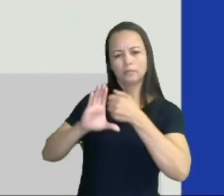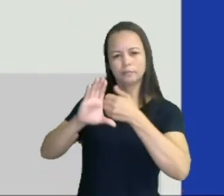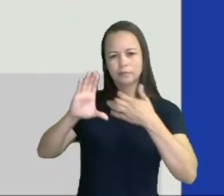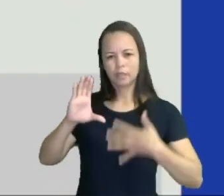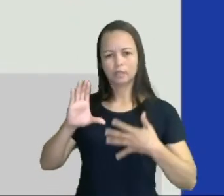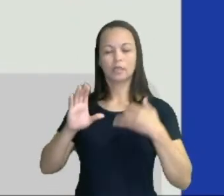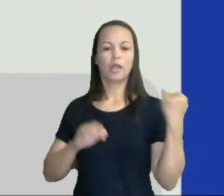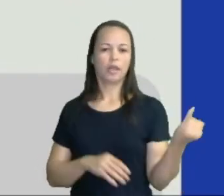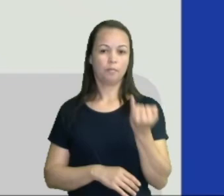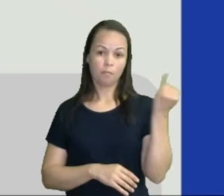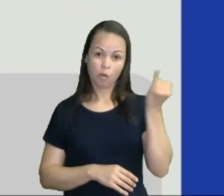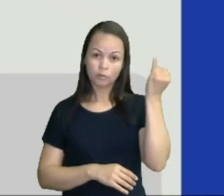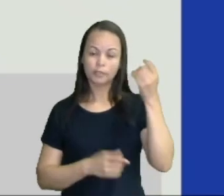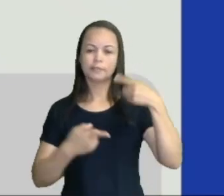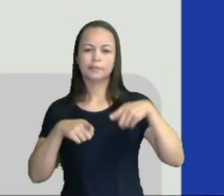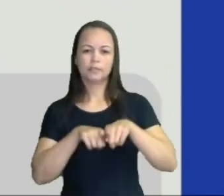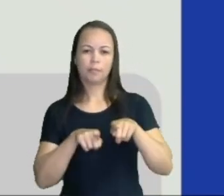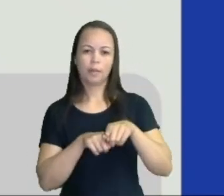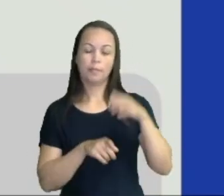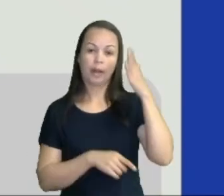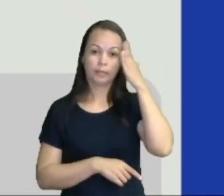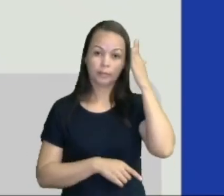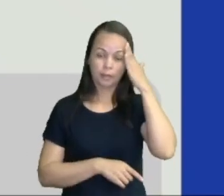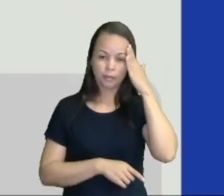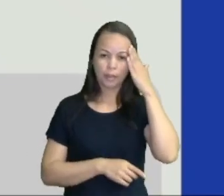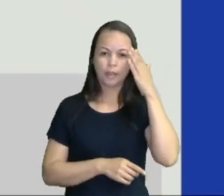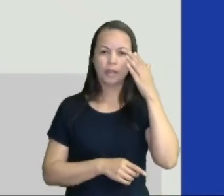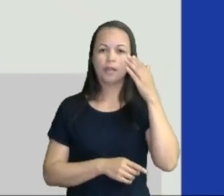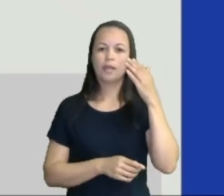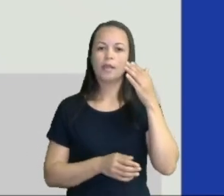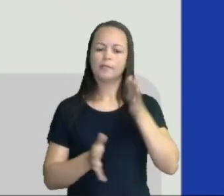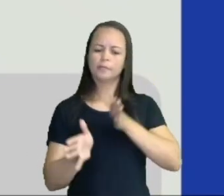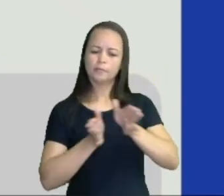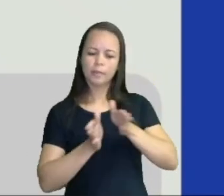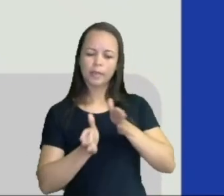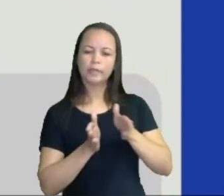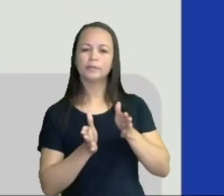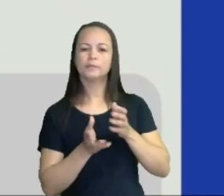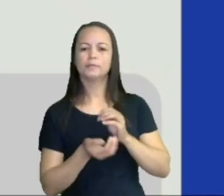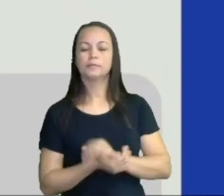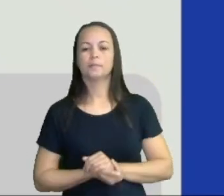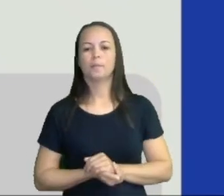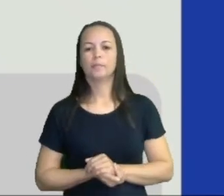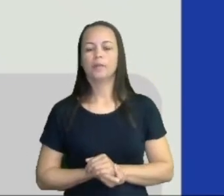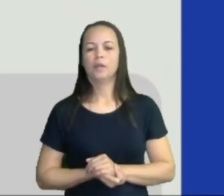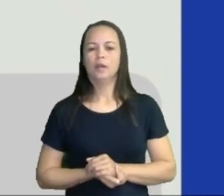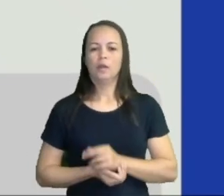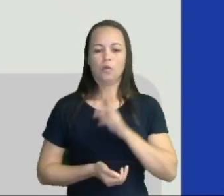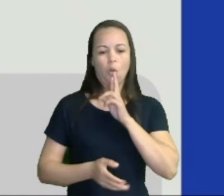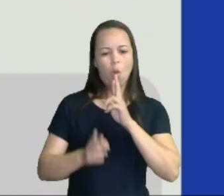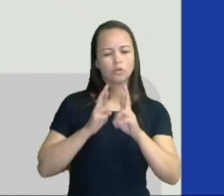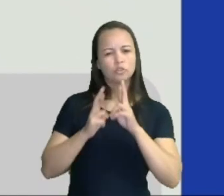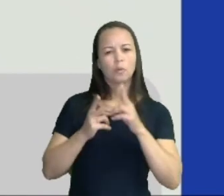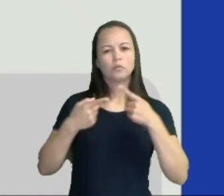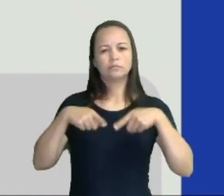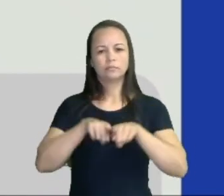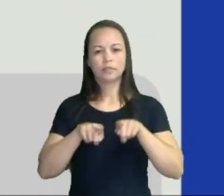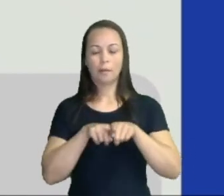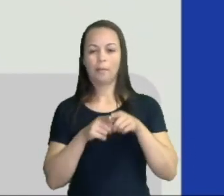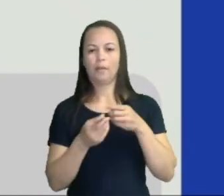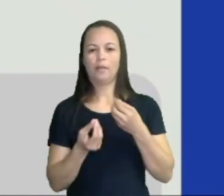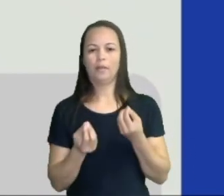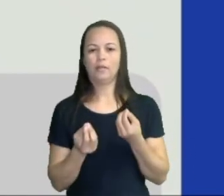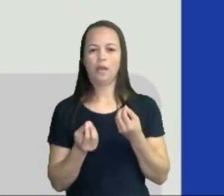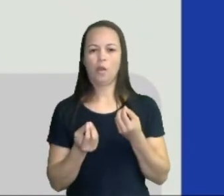importante para a gente entender esse período imperial vai corresponder também ao bloqueio